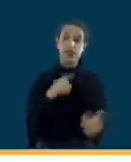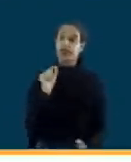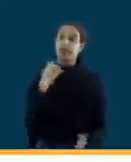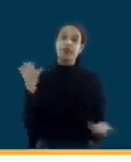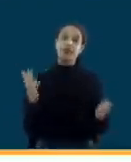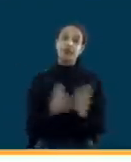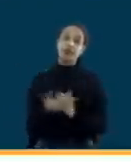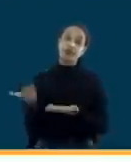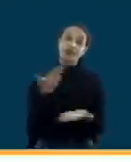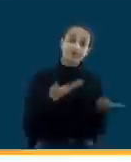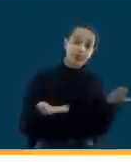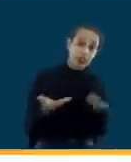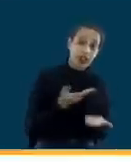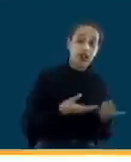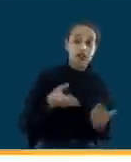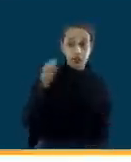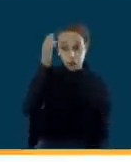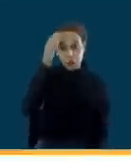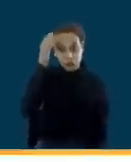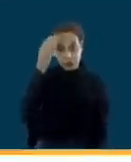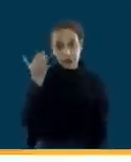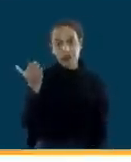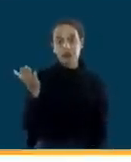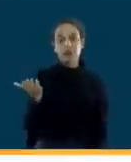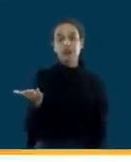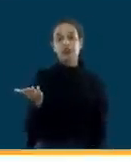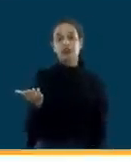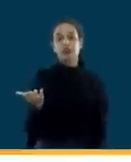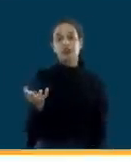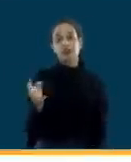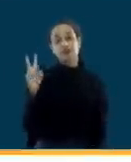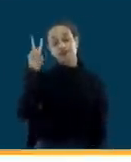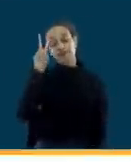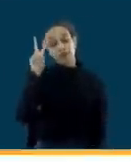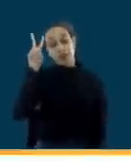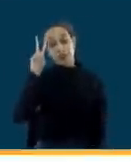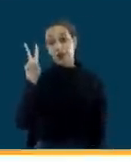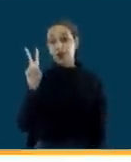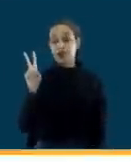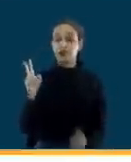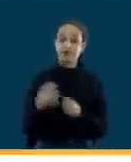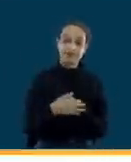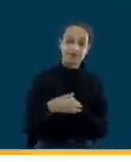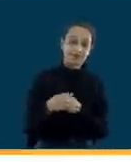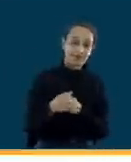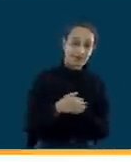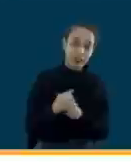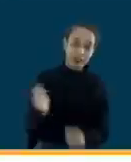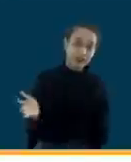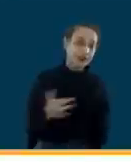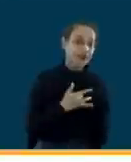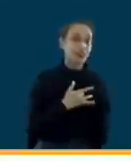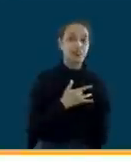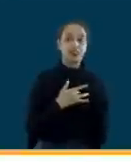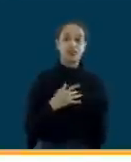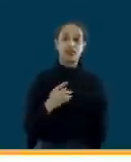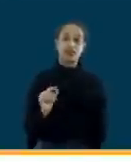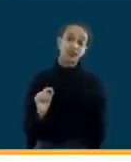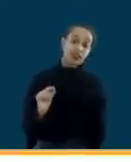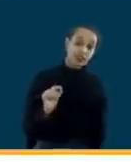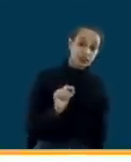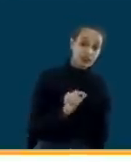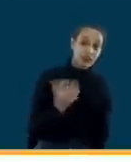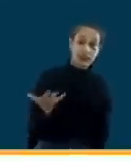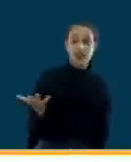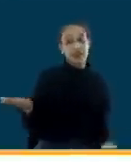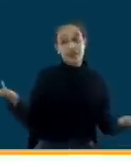esses conhecimentos, essas lembranças, esses afetos, né? Isso é o que nós temos,